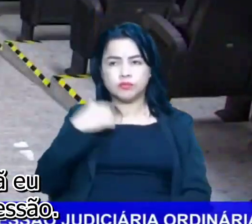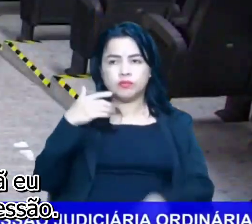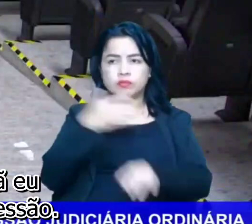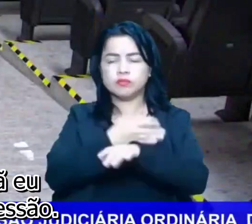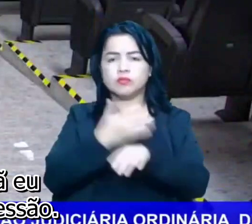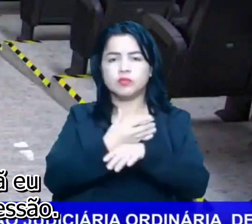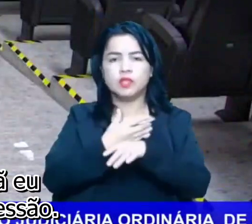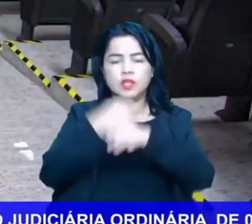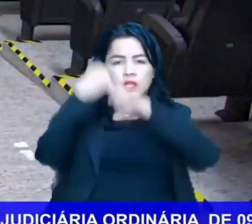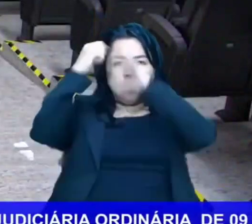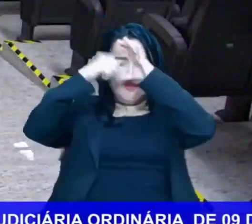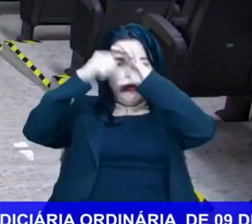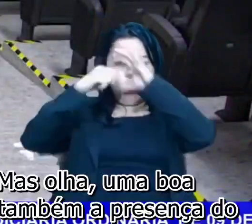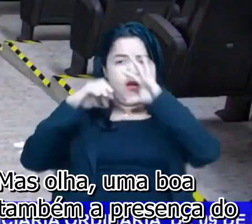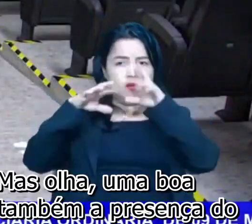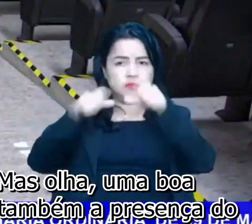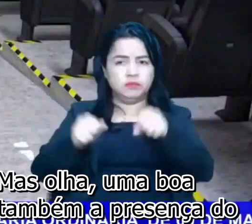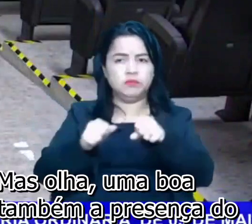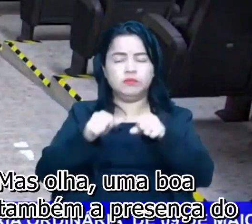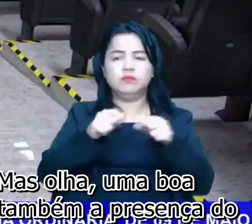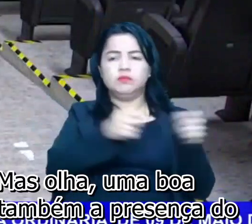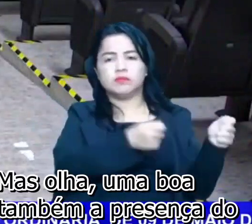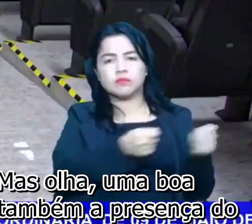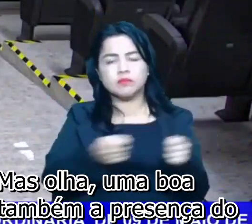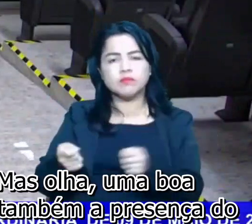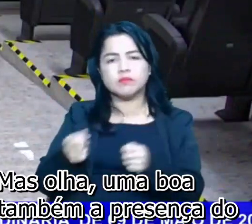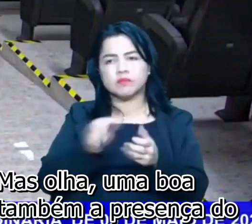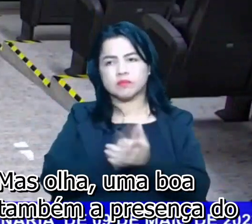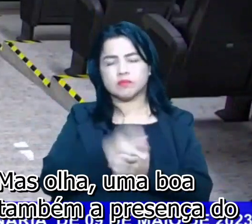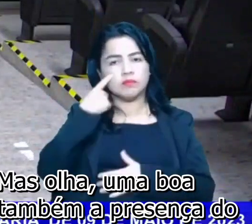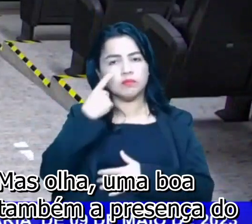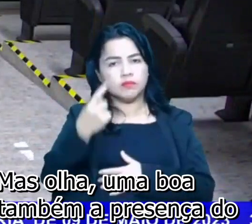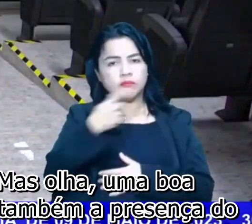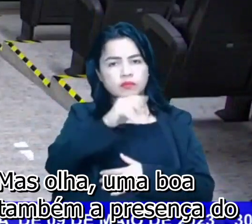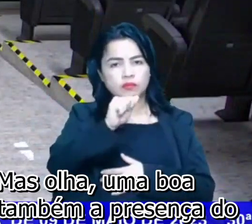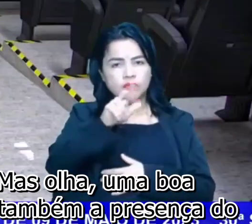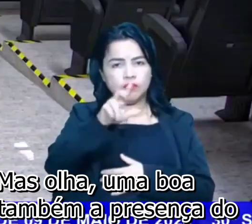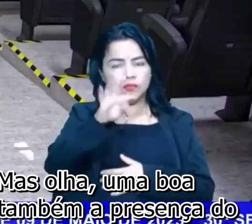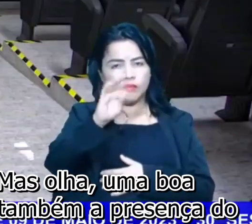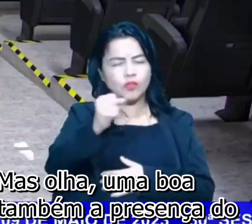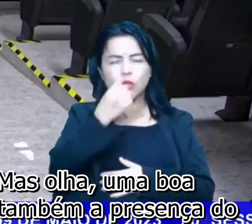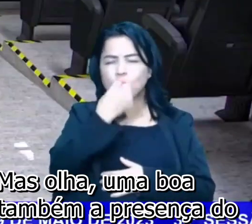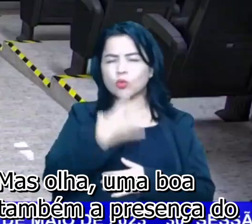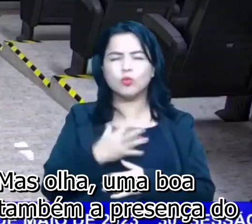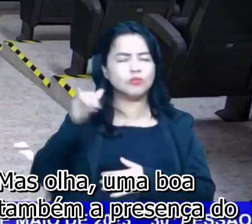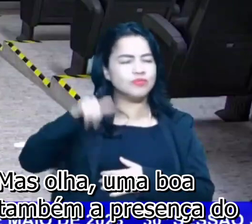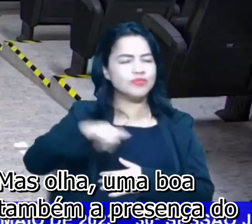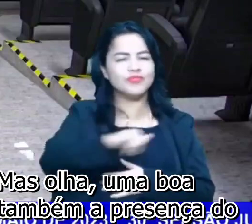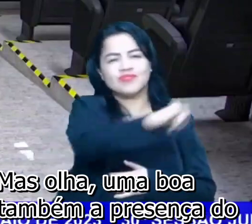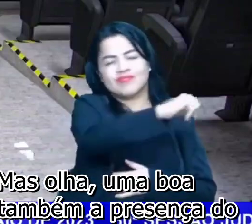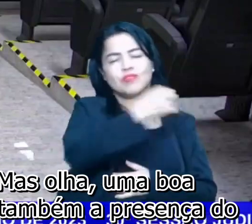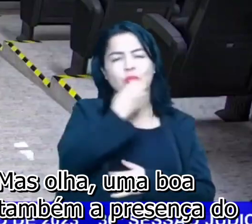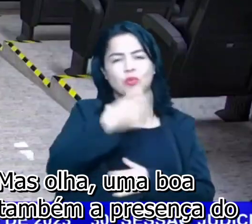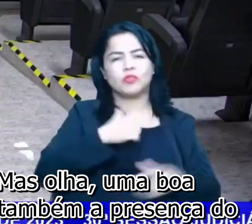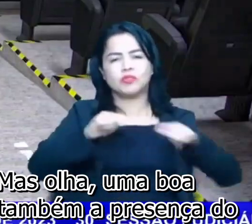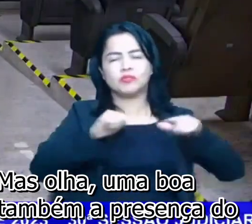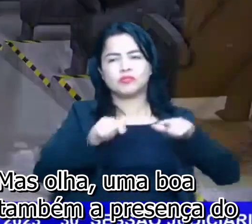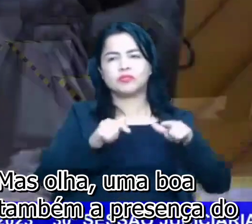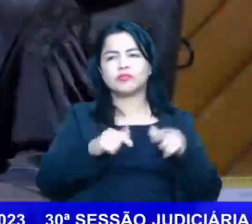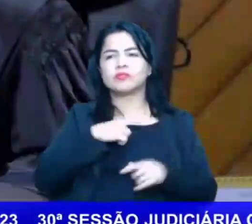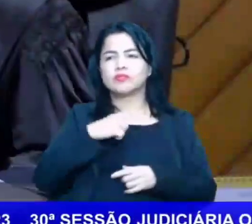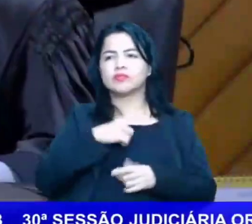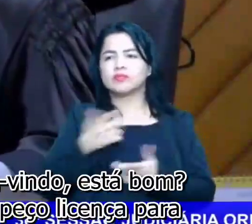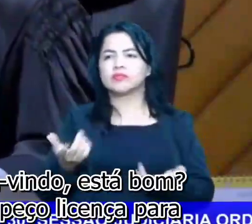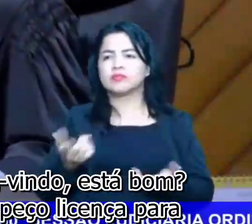por vídeo no horário normal de toda a sessão. Pronto, vamos ver a pauta aqui para incluir isso daí, tá? Mas olha, uma boa viagem, um bom trabalho lá, doutor Paulo. Quero registrar também a